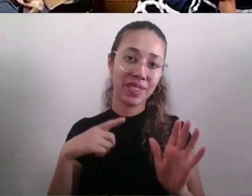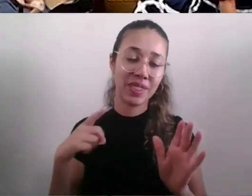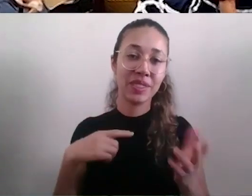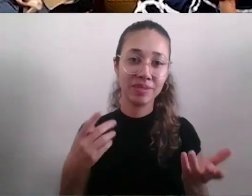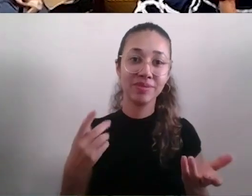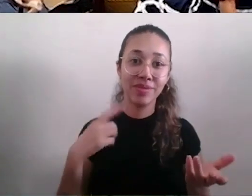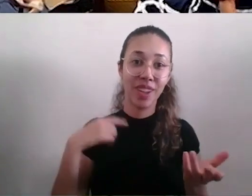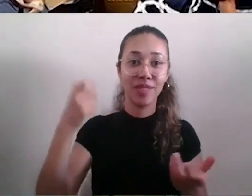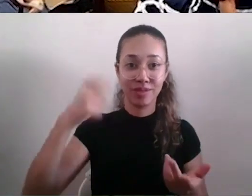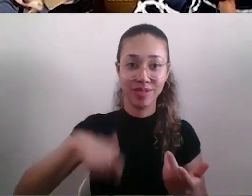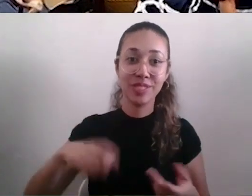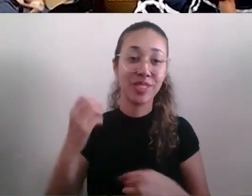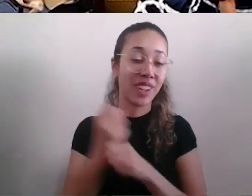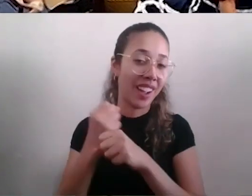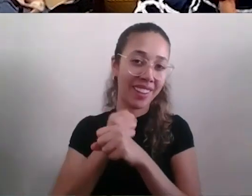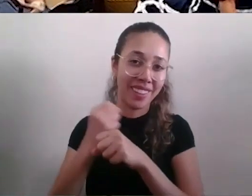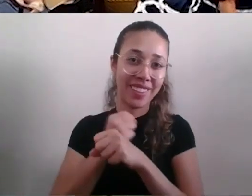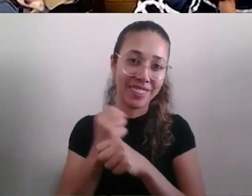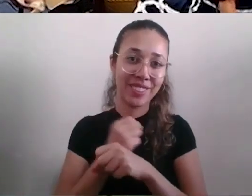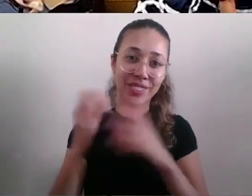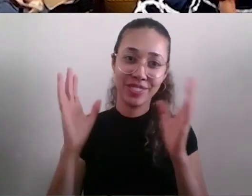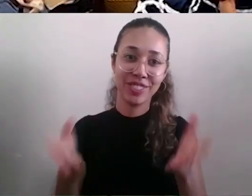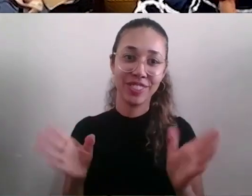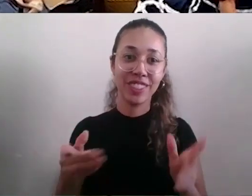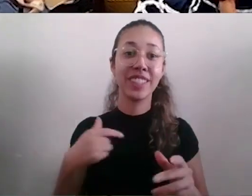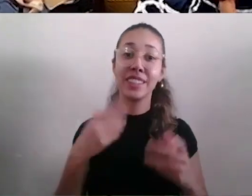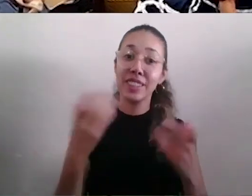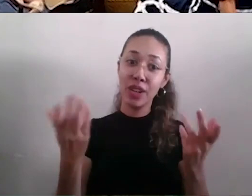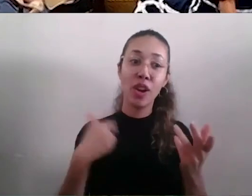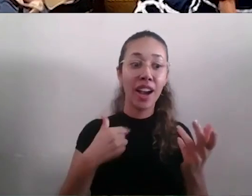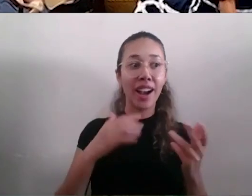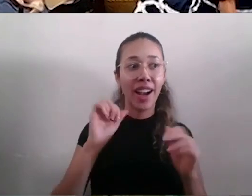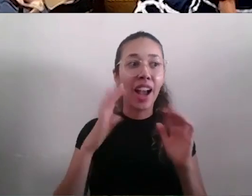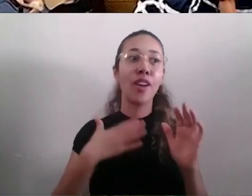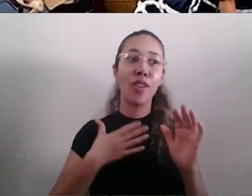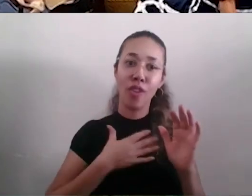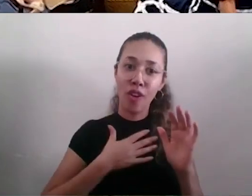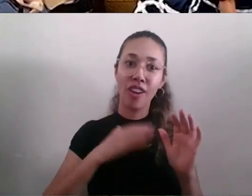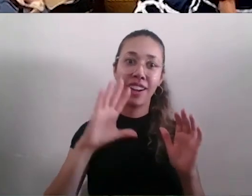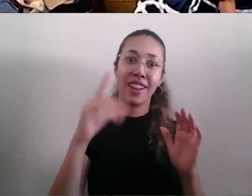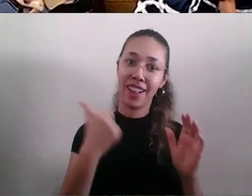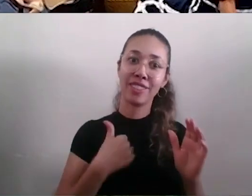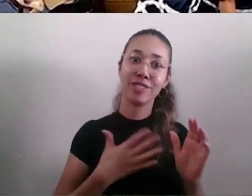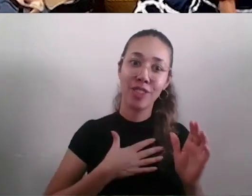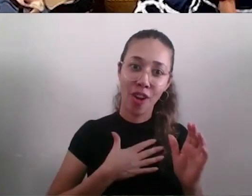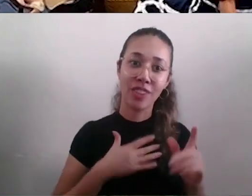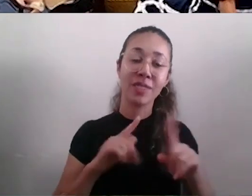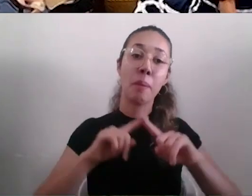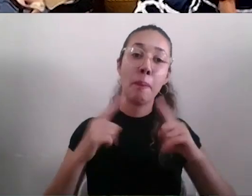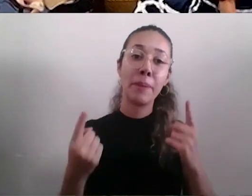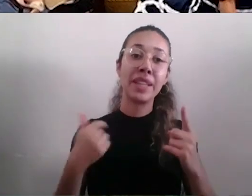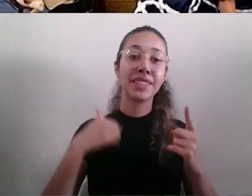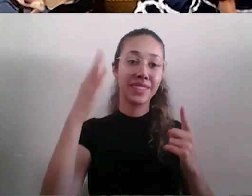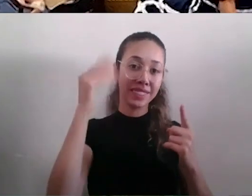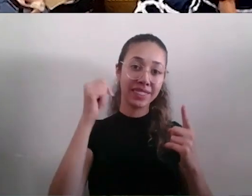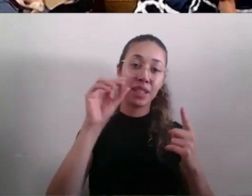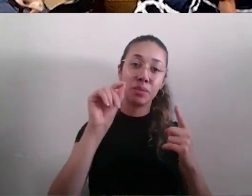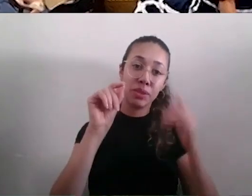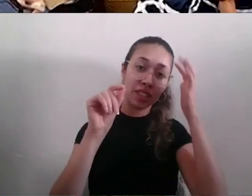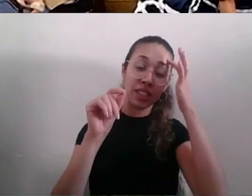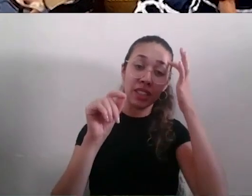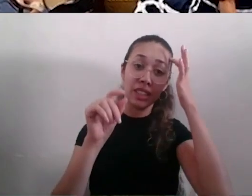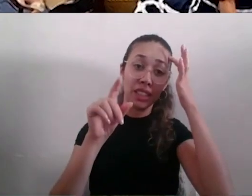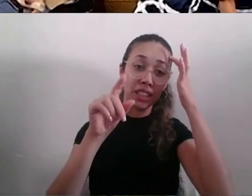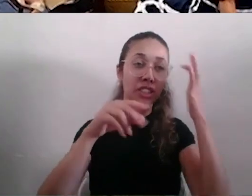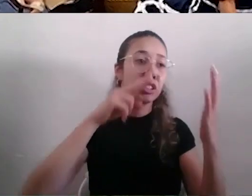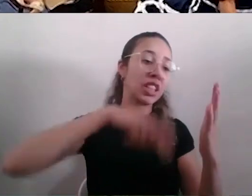há décadas, então é claro que a gente gosta, mas a gente sabe que 99% do que a gente